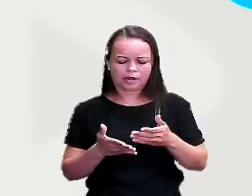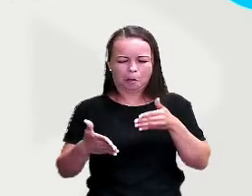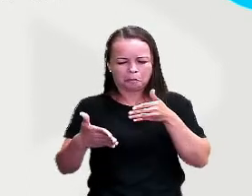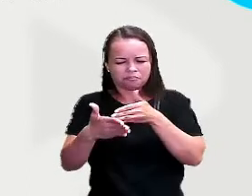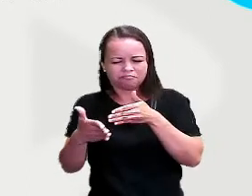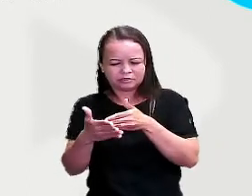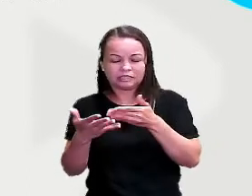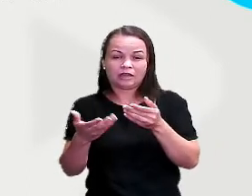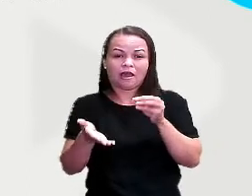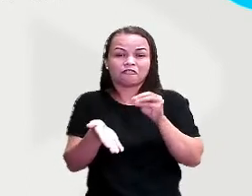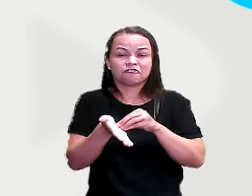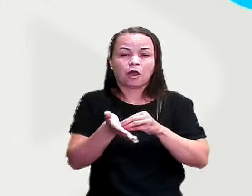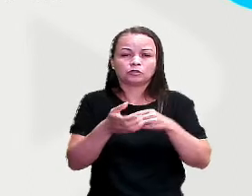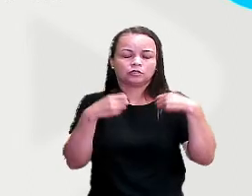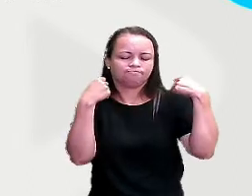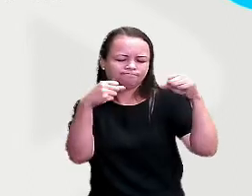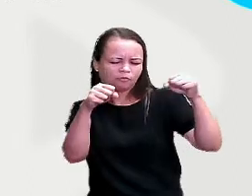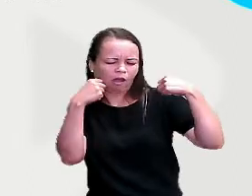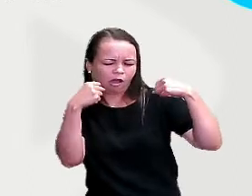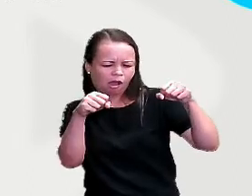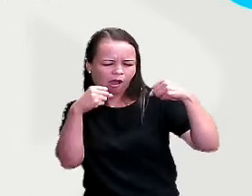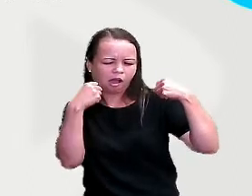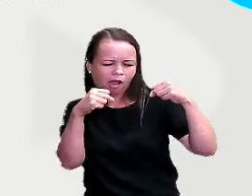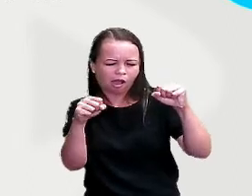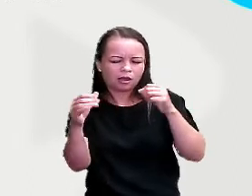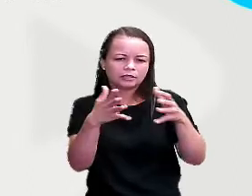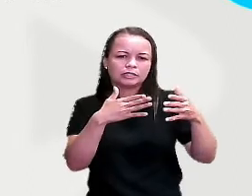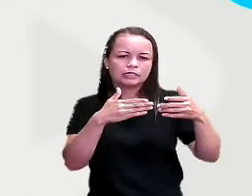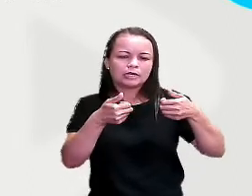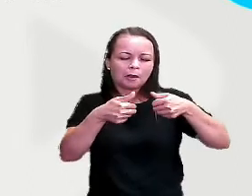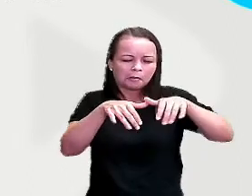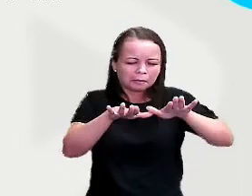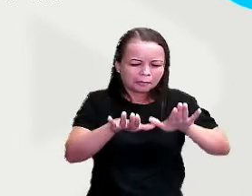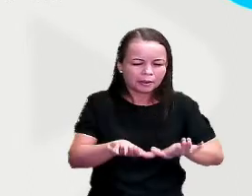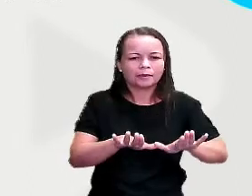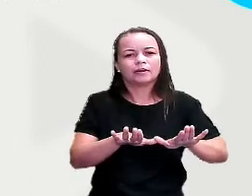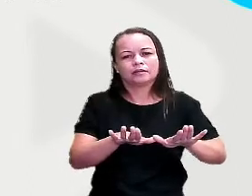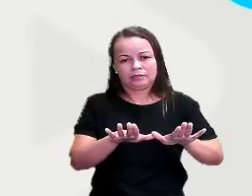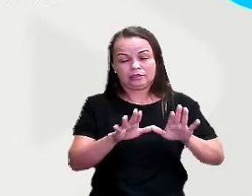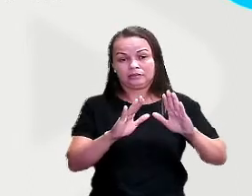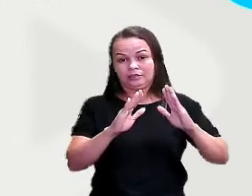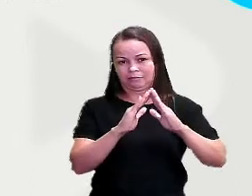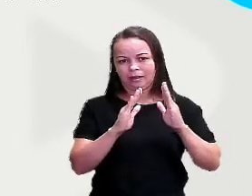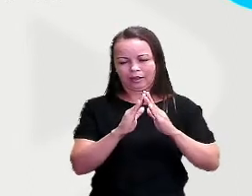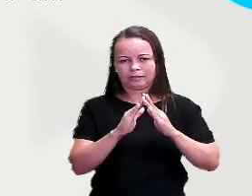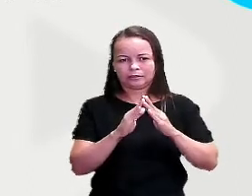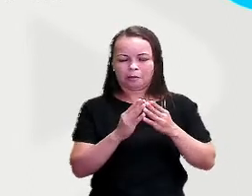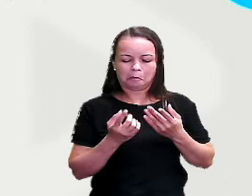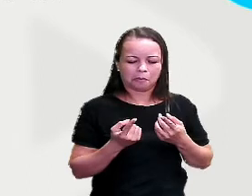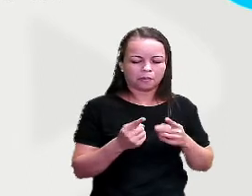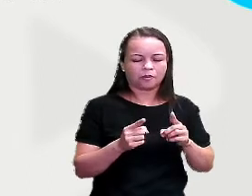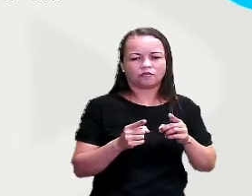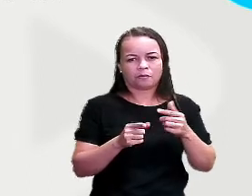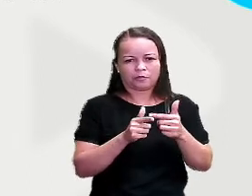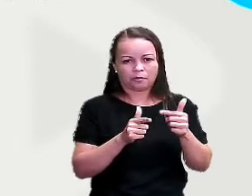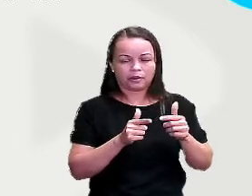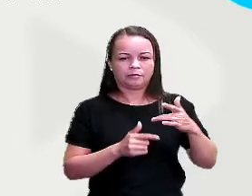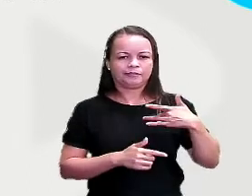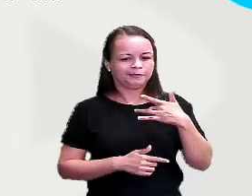falta de exercícios físicos e a permanência em casa provocam na saúde,